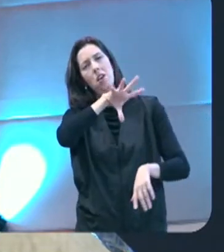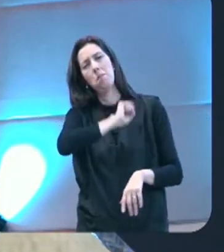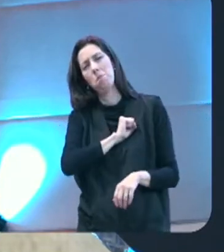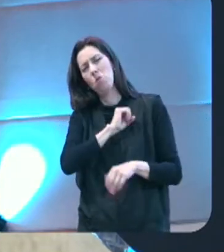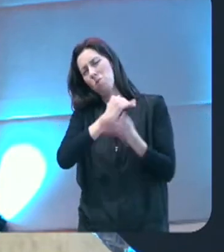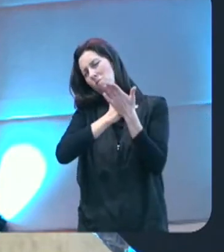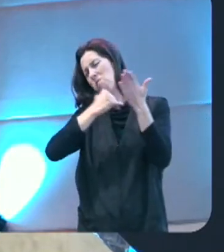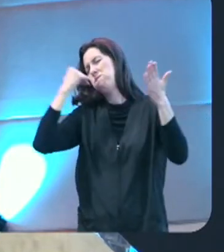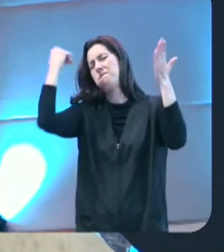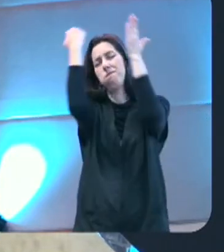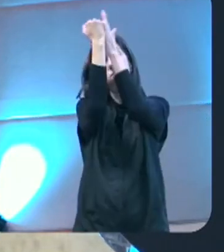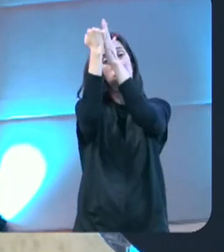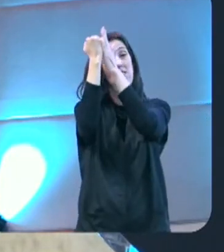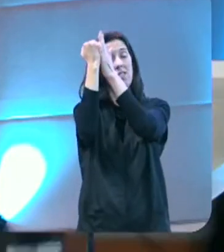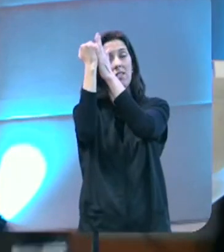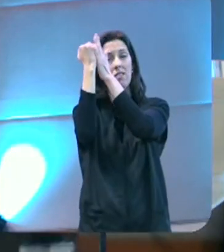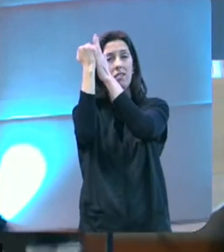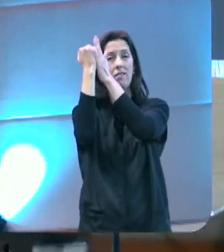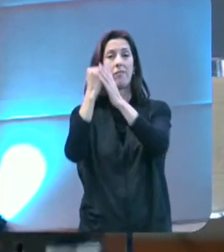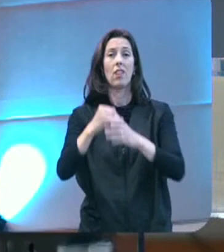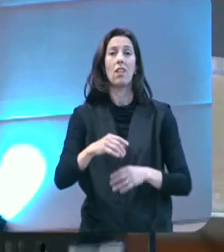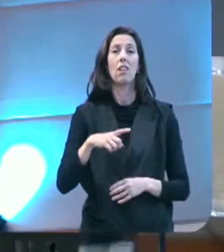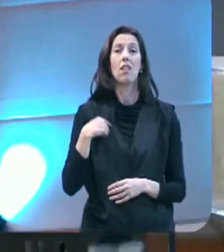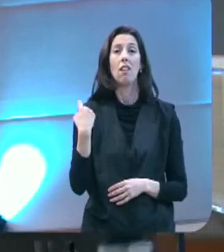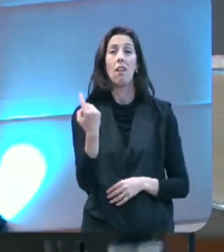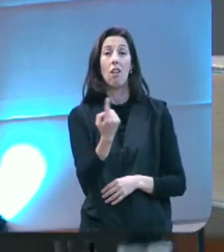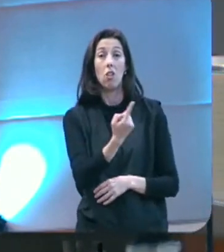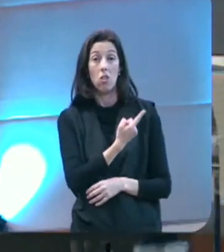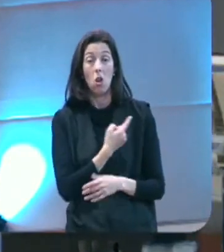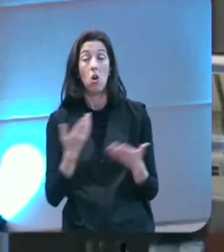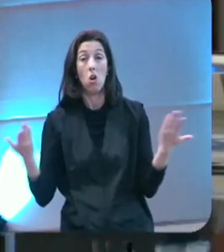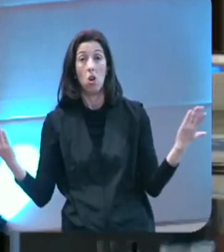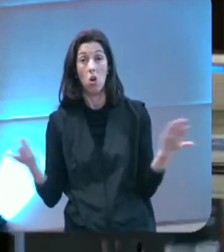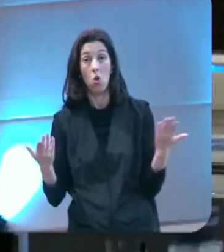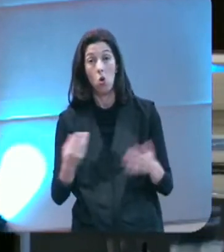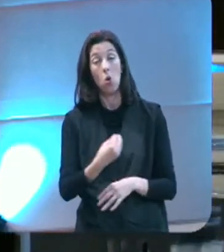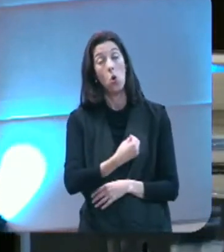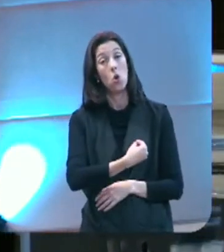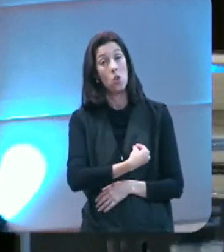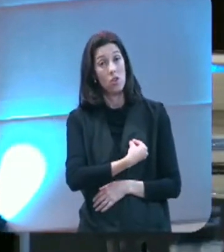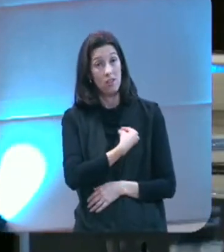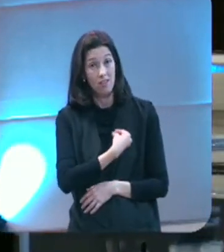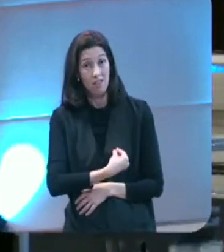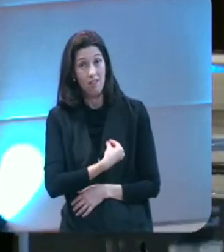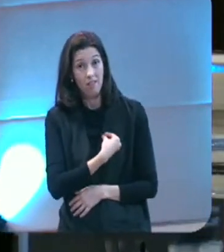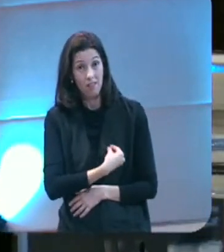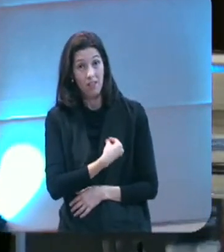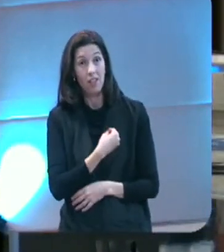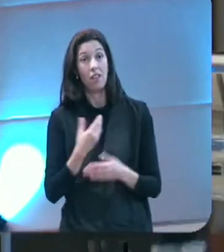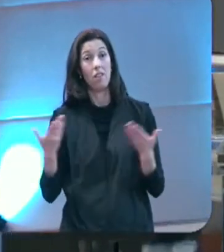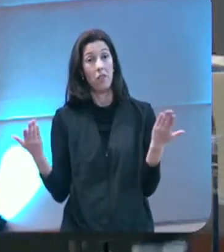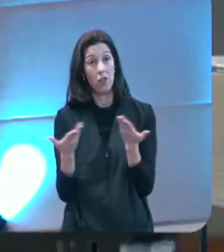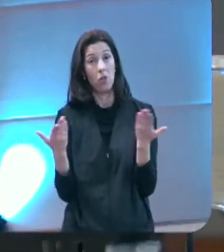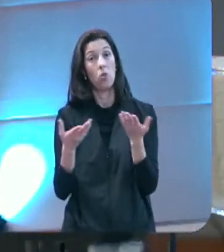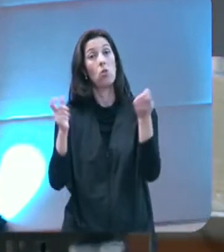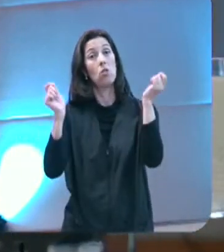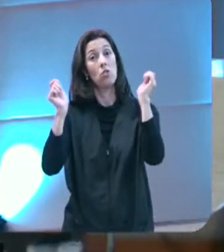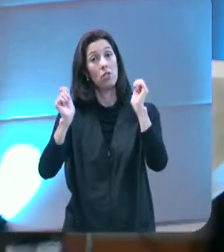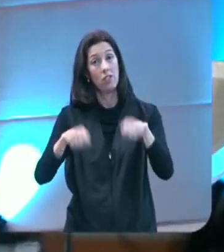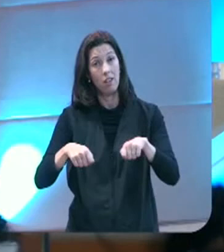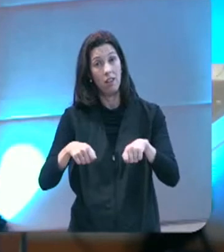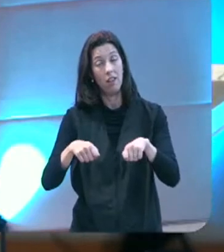E a única forma de nós podermos viver o Evangelho de um modo digno é